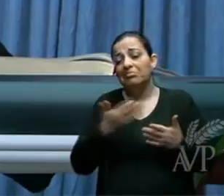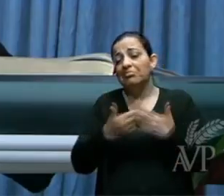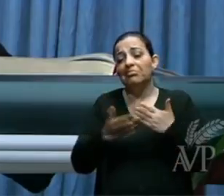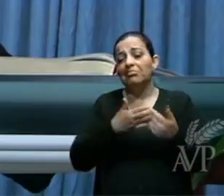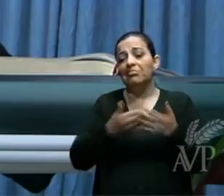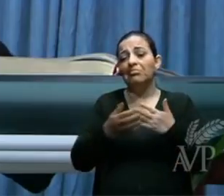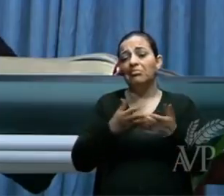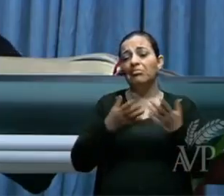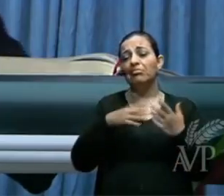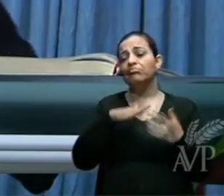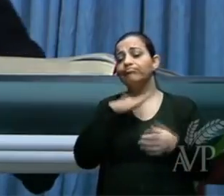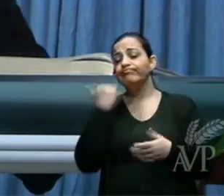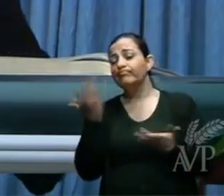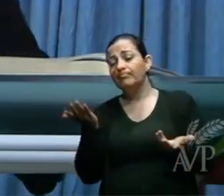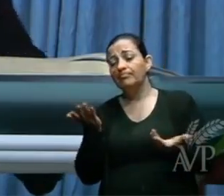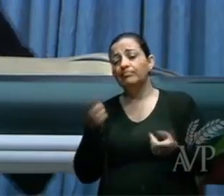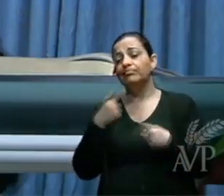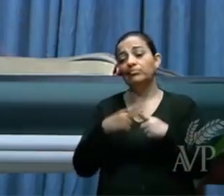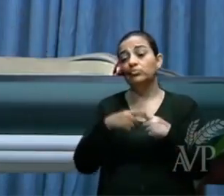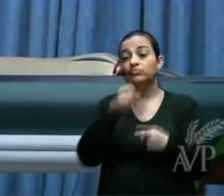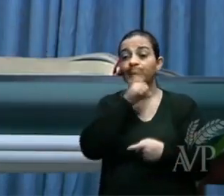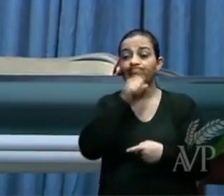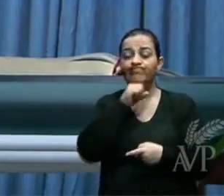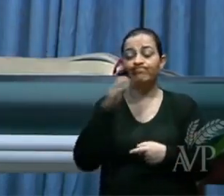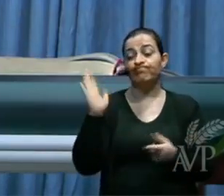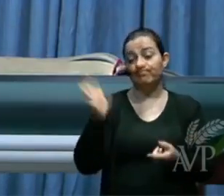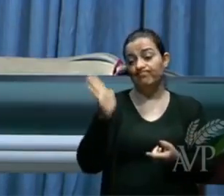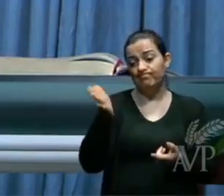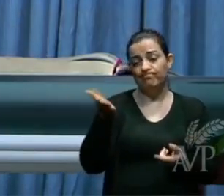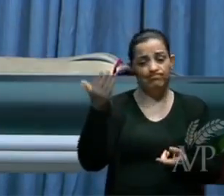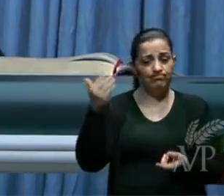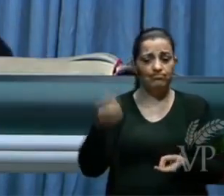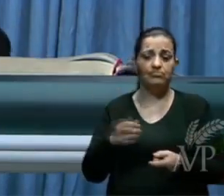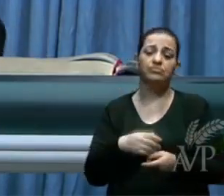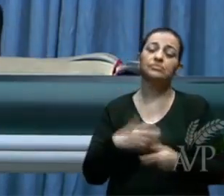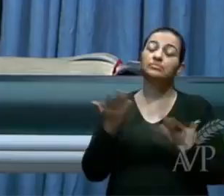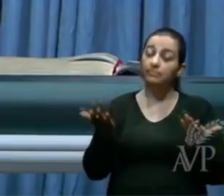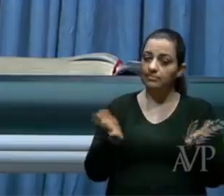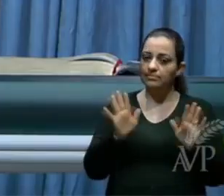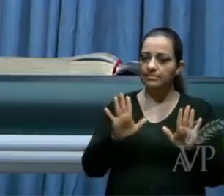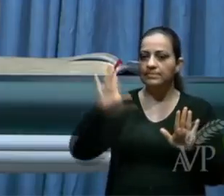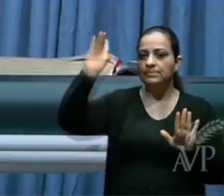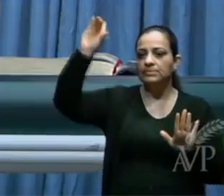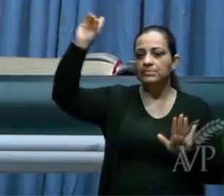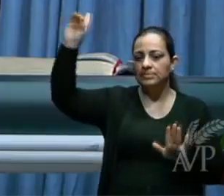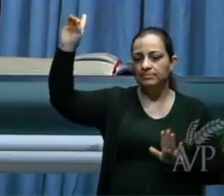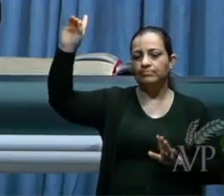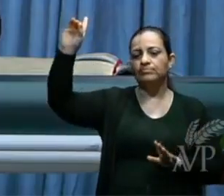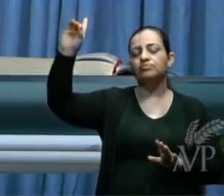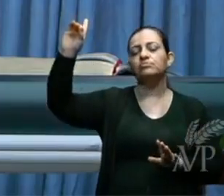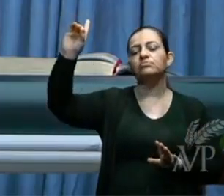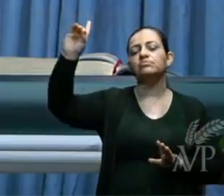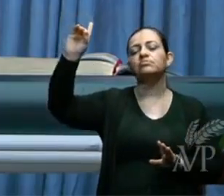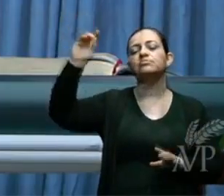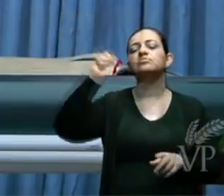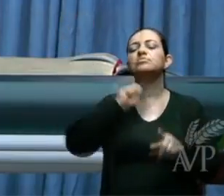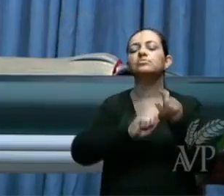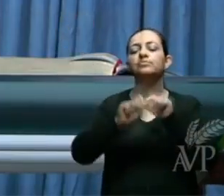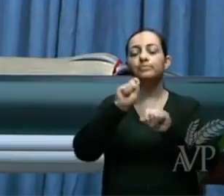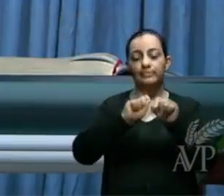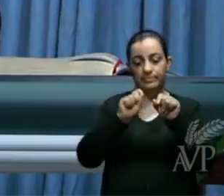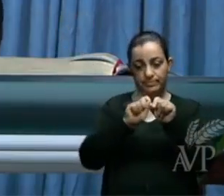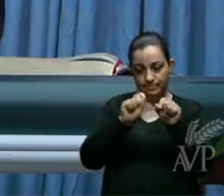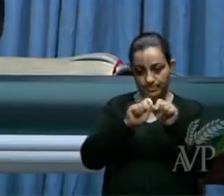hora de esticar canela ué não é certo mas deus e lê